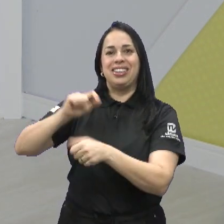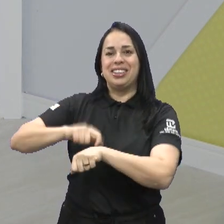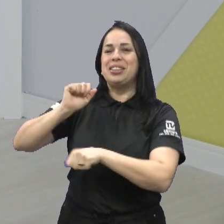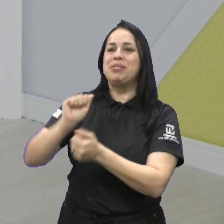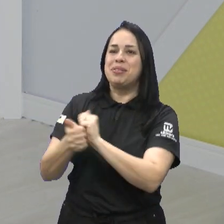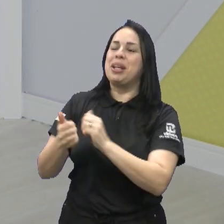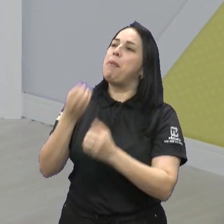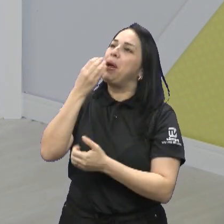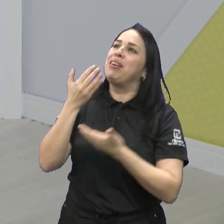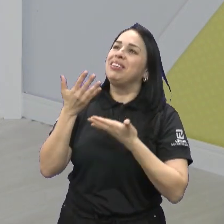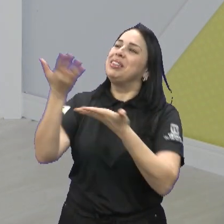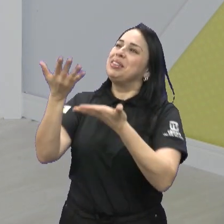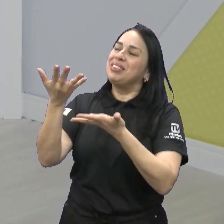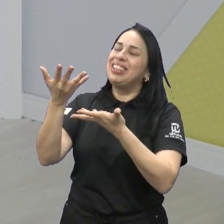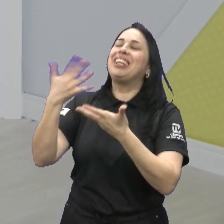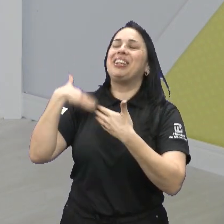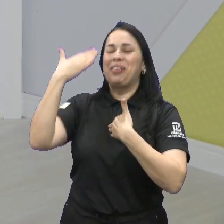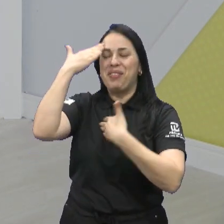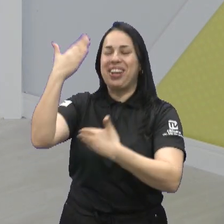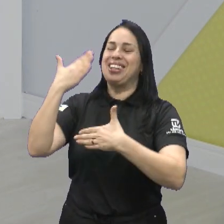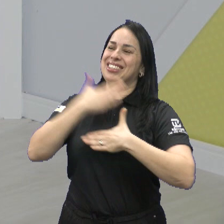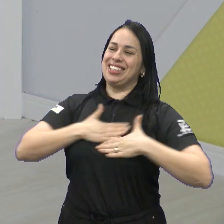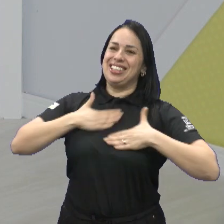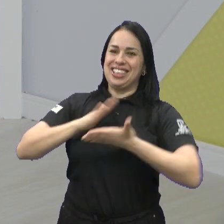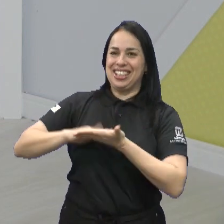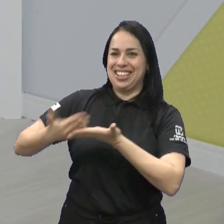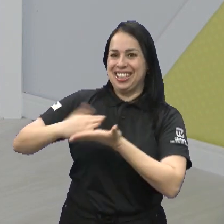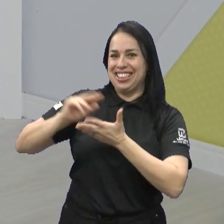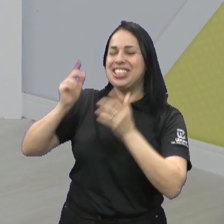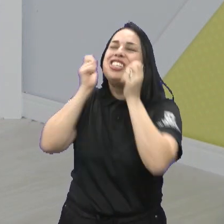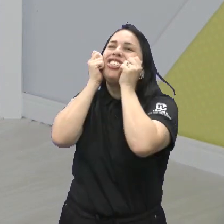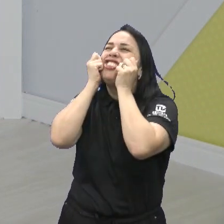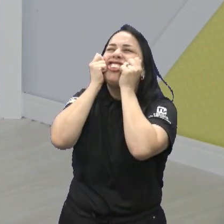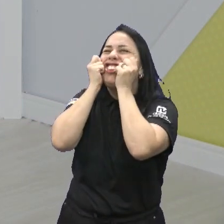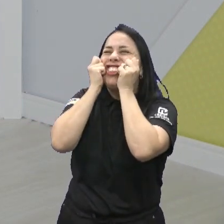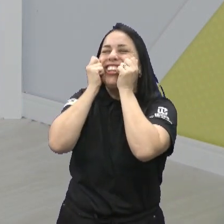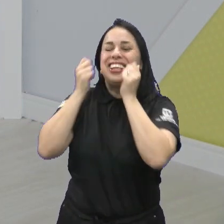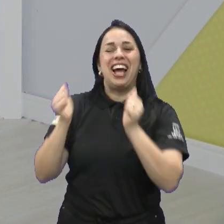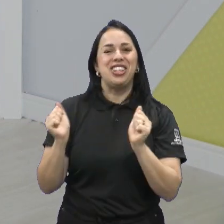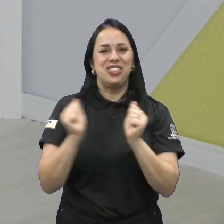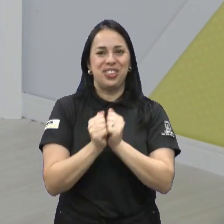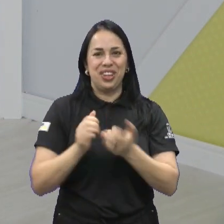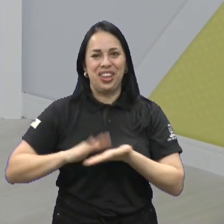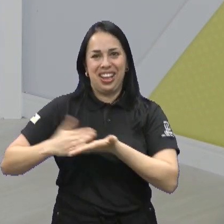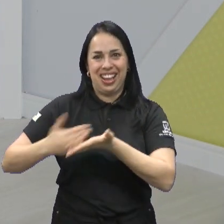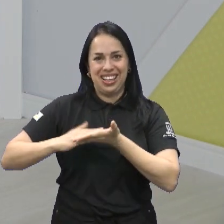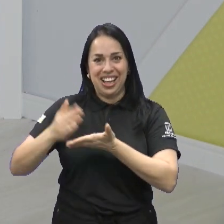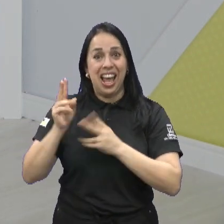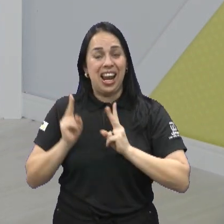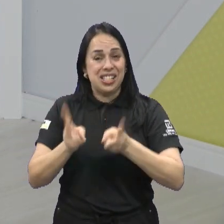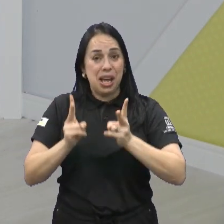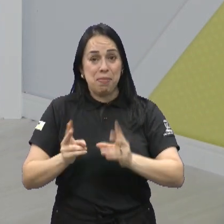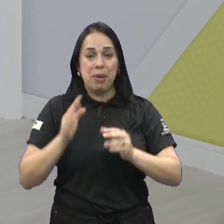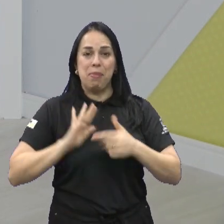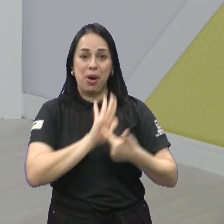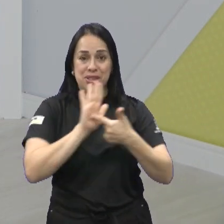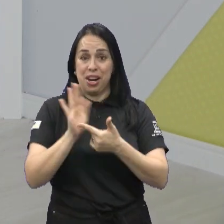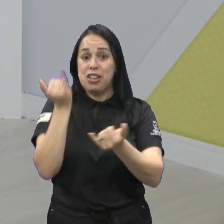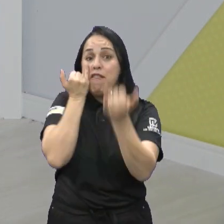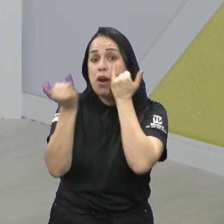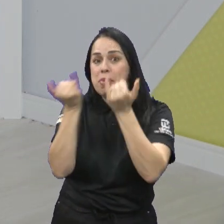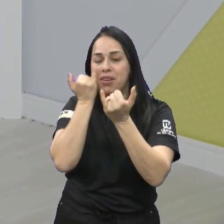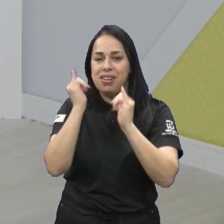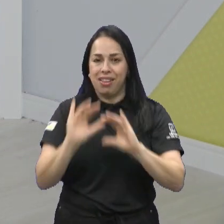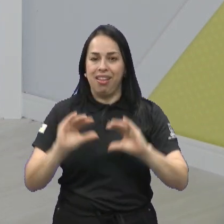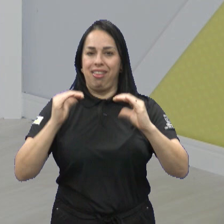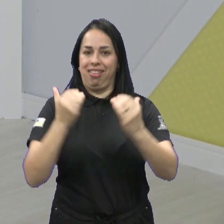muito bem-vinda. É um prazer ter você aqui no Hora do Esporte. A nossa garota tchu-tchu-tchu tá com a gente, Mayra. A Mayra sempre levando as informações